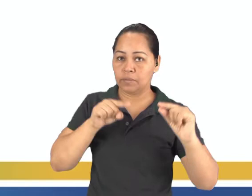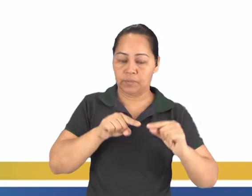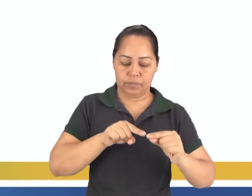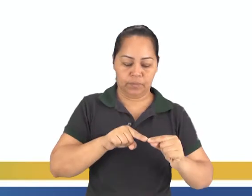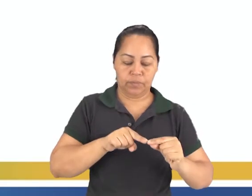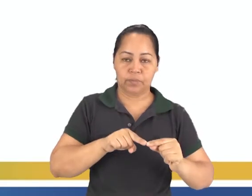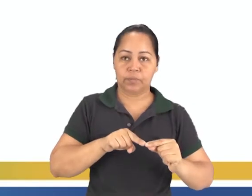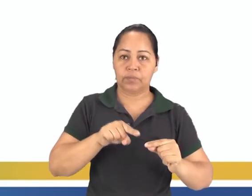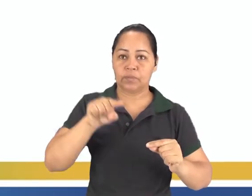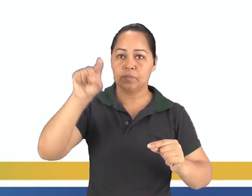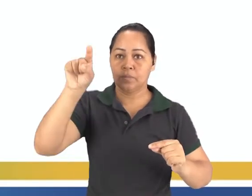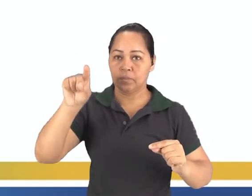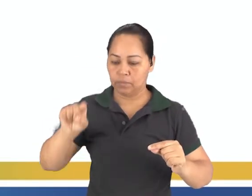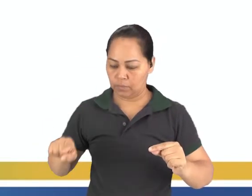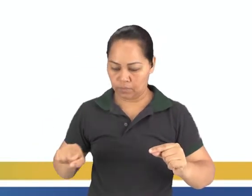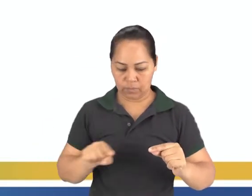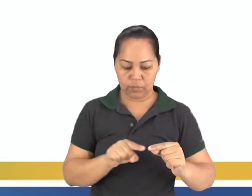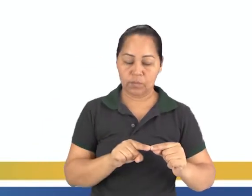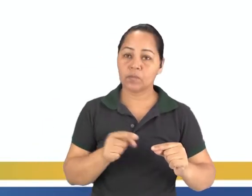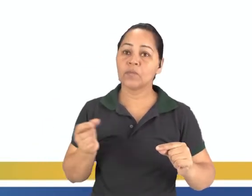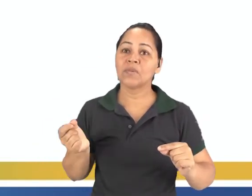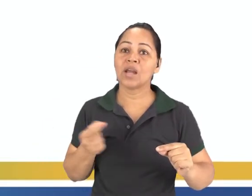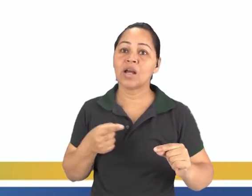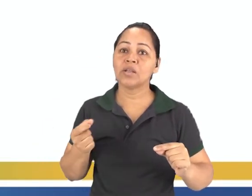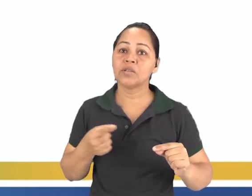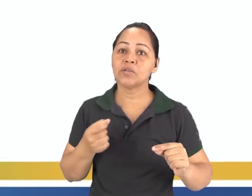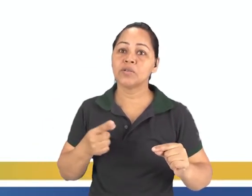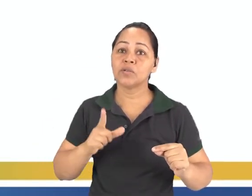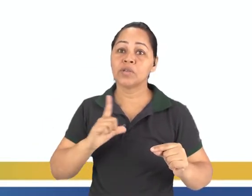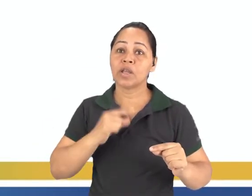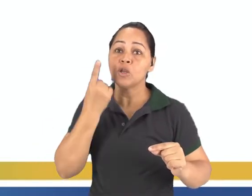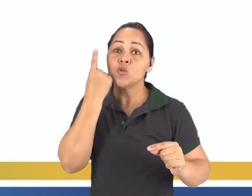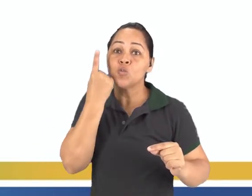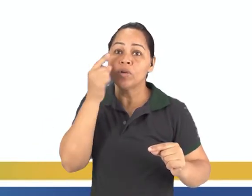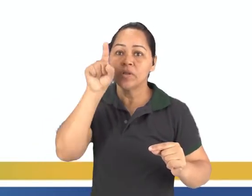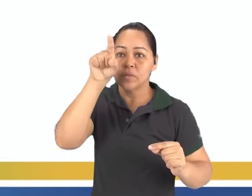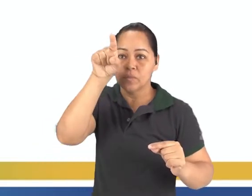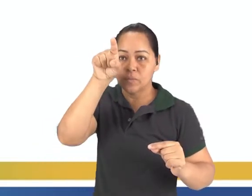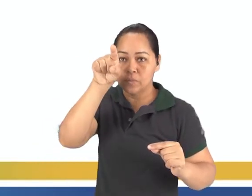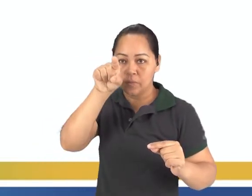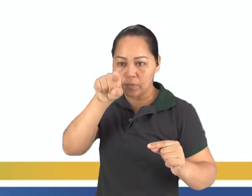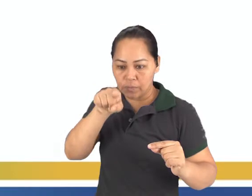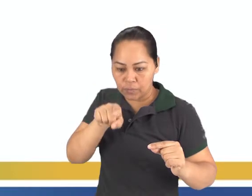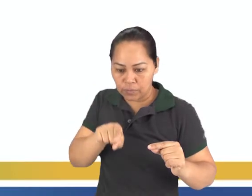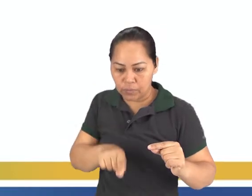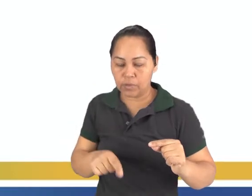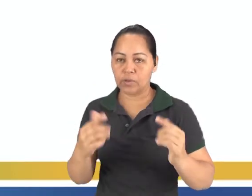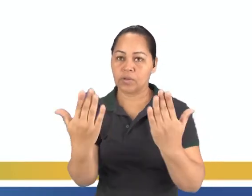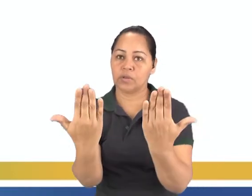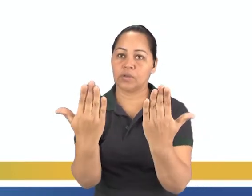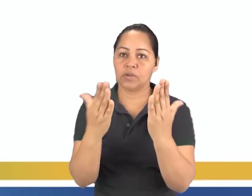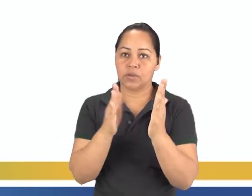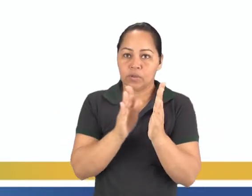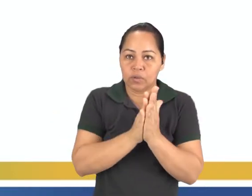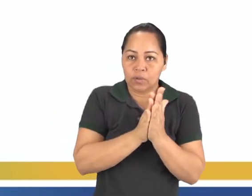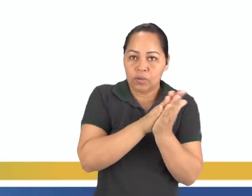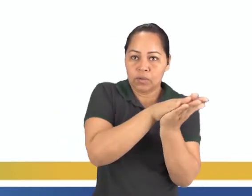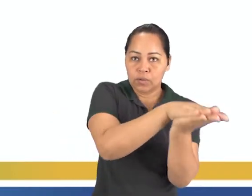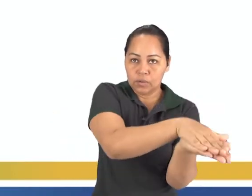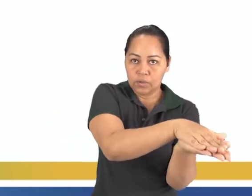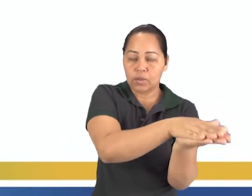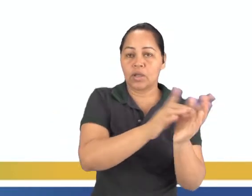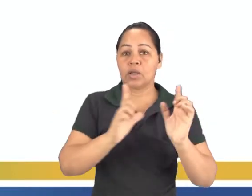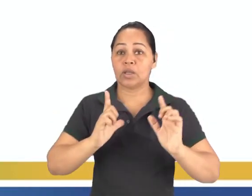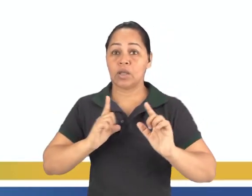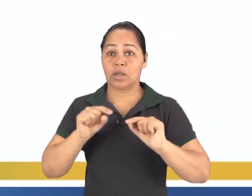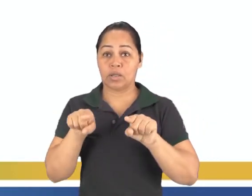aí no triângulo apresentado que ele aparece apenas com um eixo de simetria. Aí nós temos um quadrado, ó,